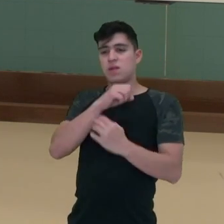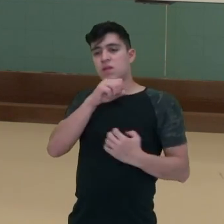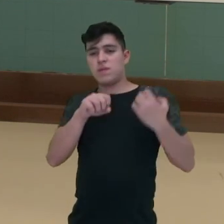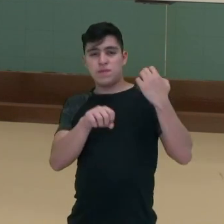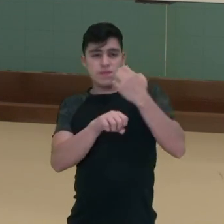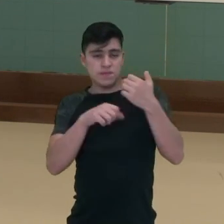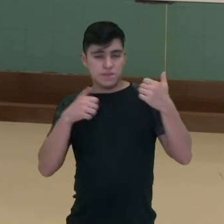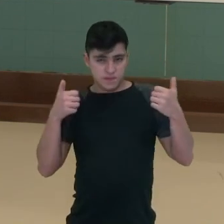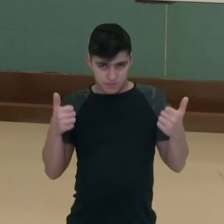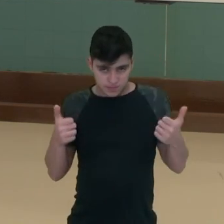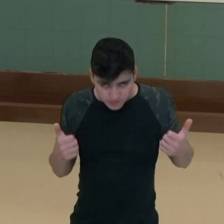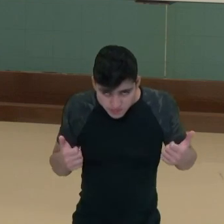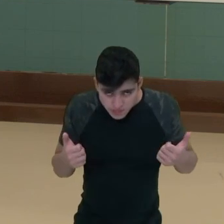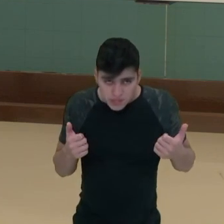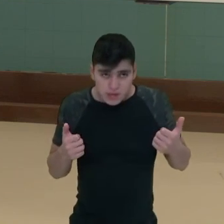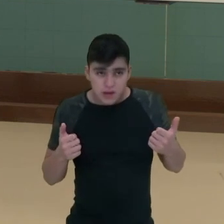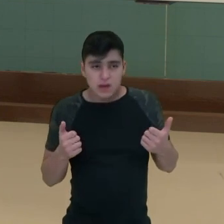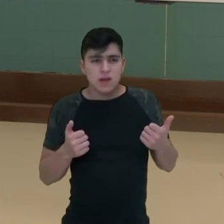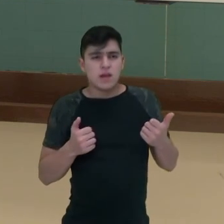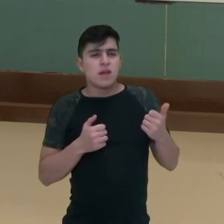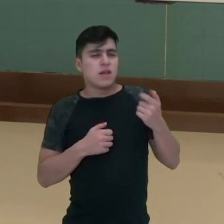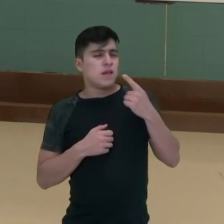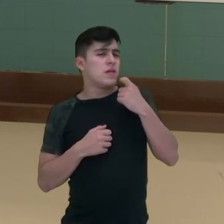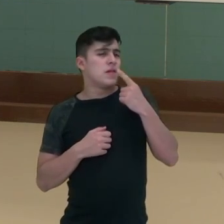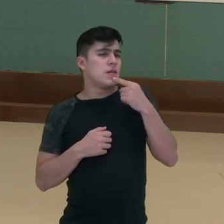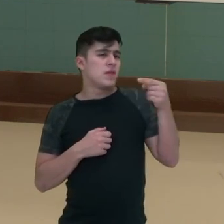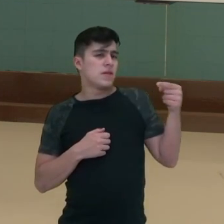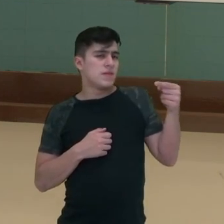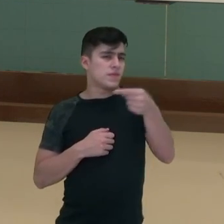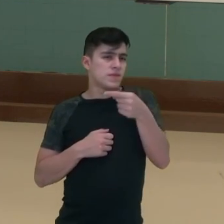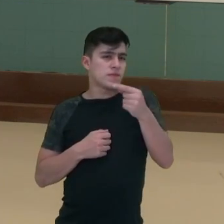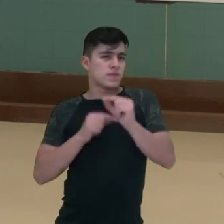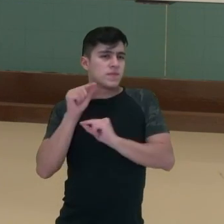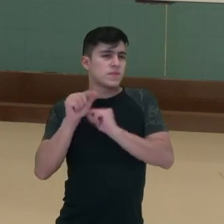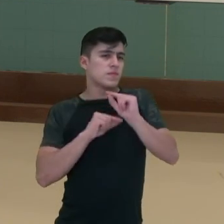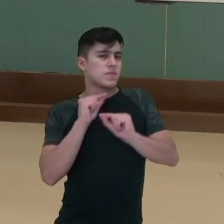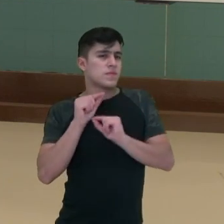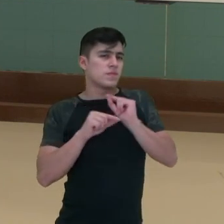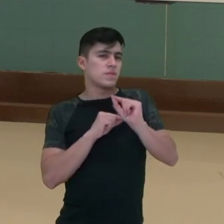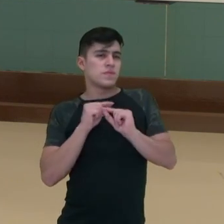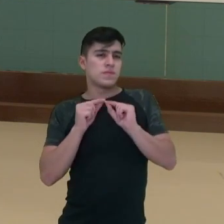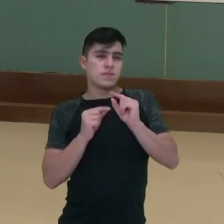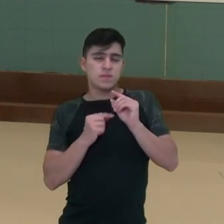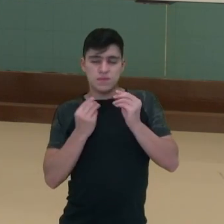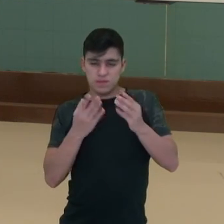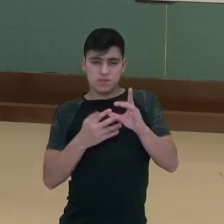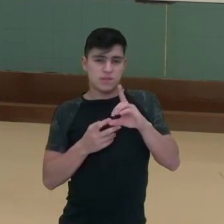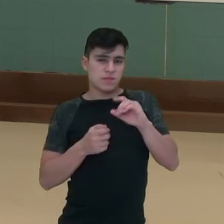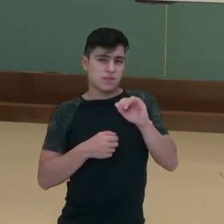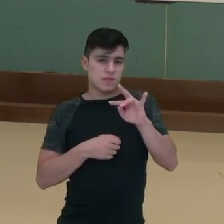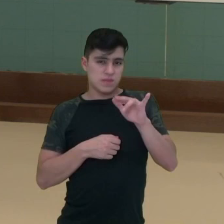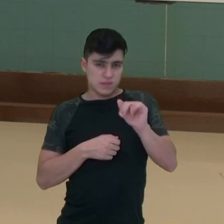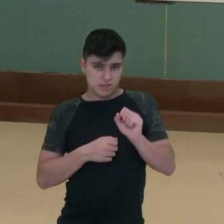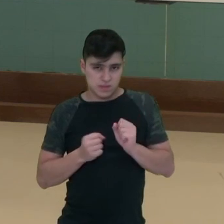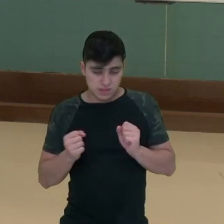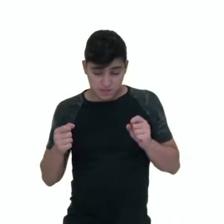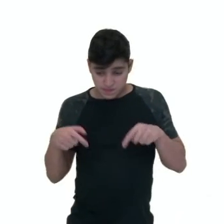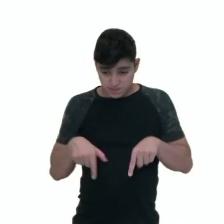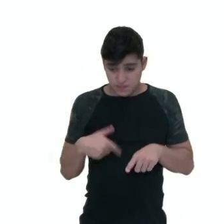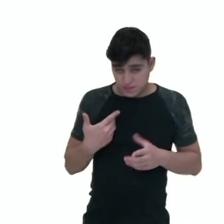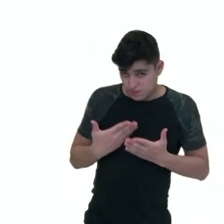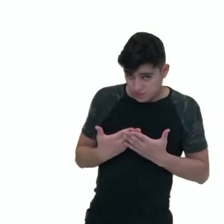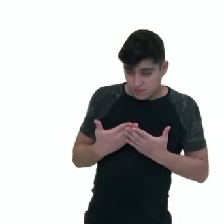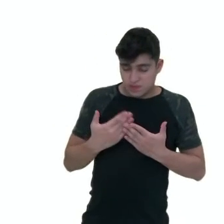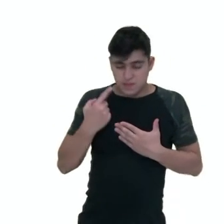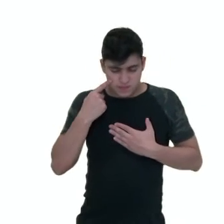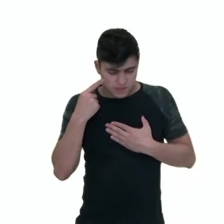Então, as setas vermelhas que indicam essas ligações dativas. Nesta aula,